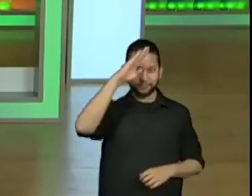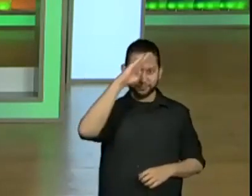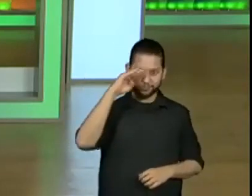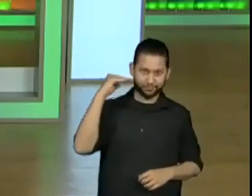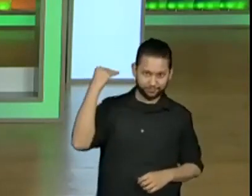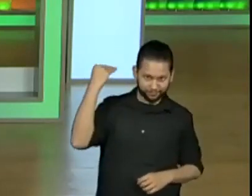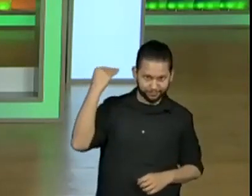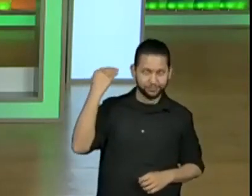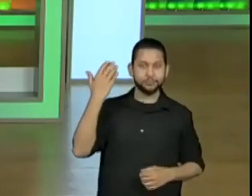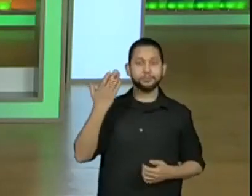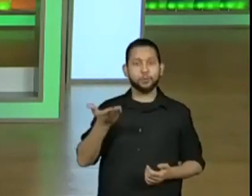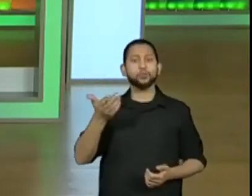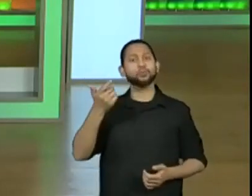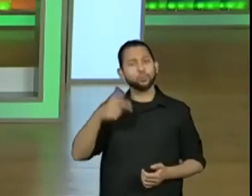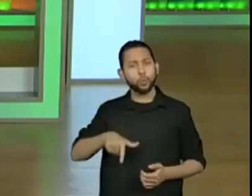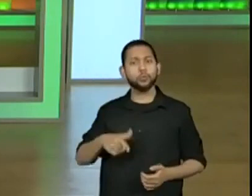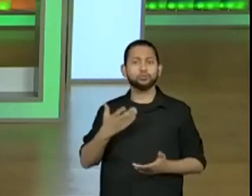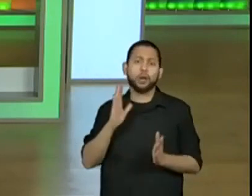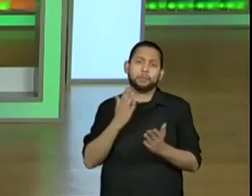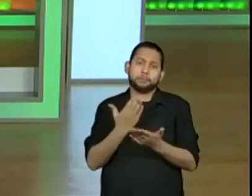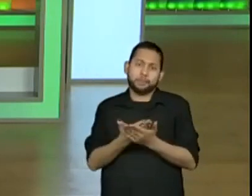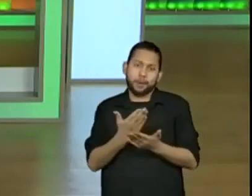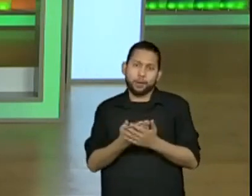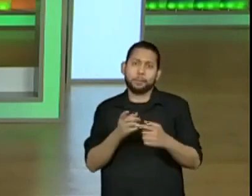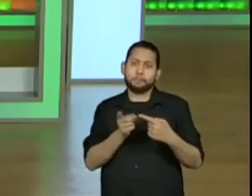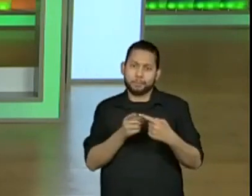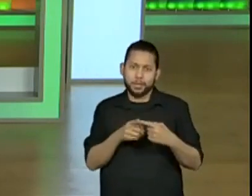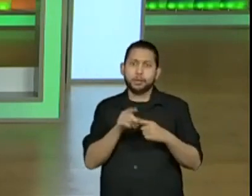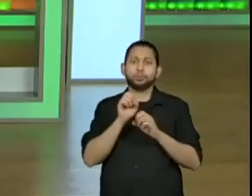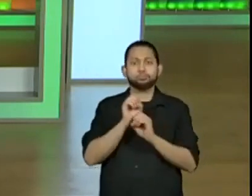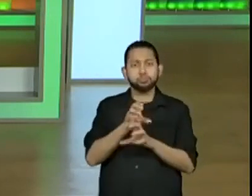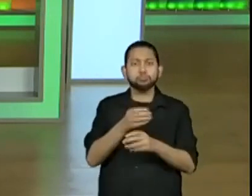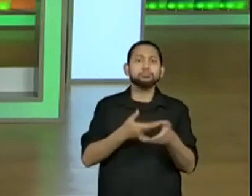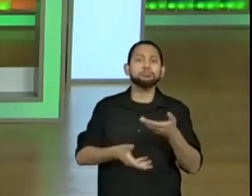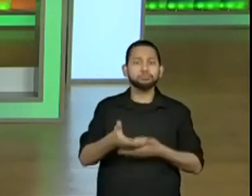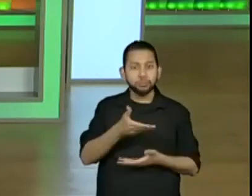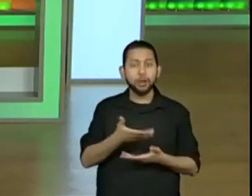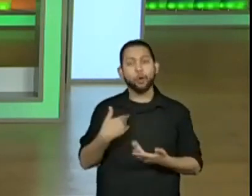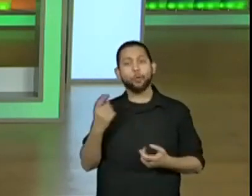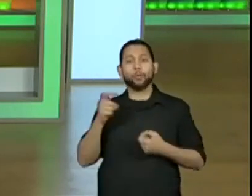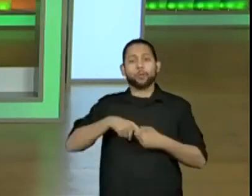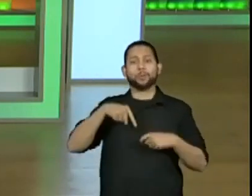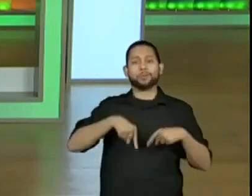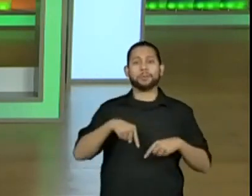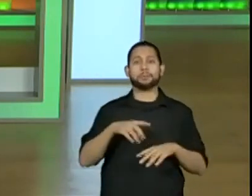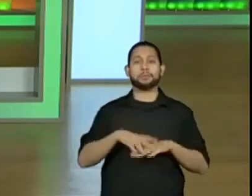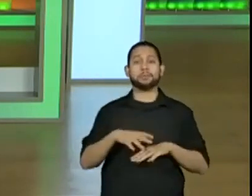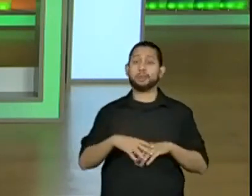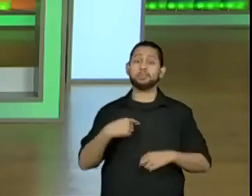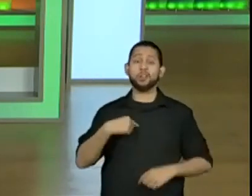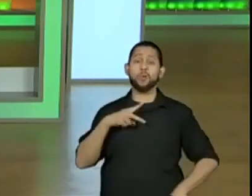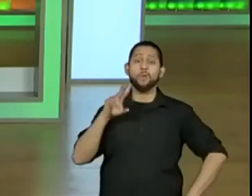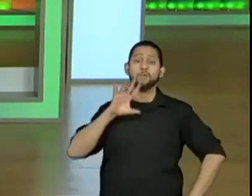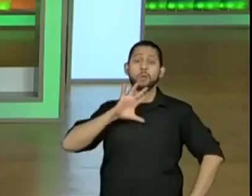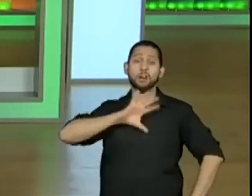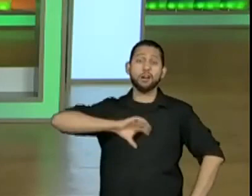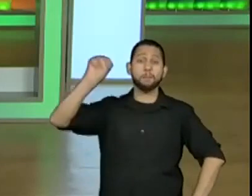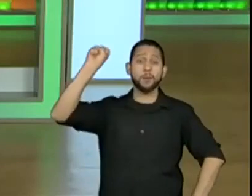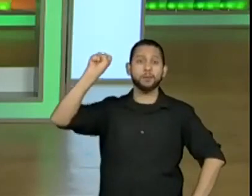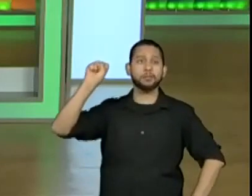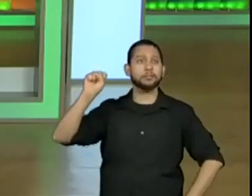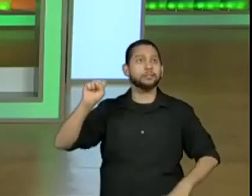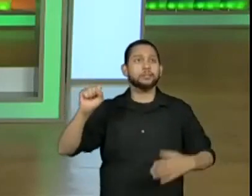mais uma vez aqui. A gente já participou ali da primeira aula e eu voltando agora, com certeza, para ganhar.